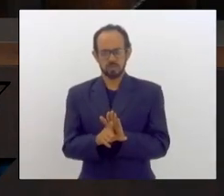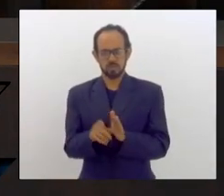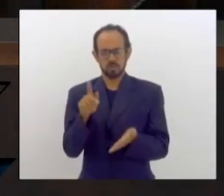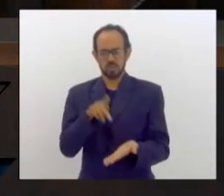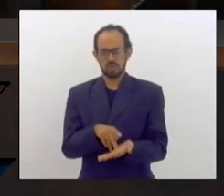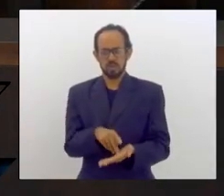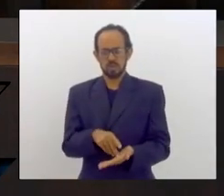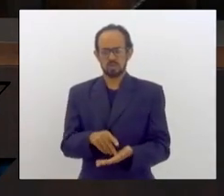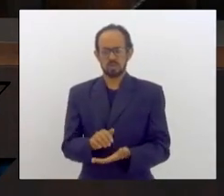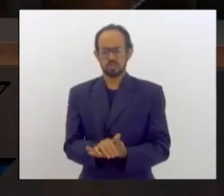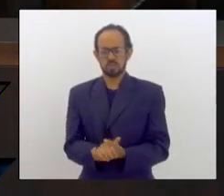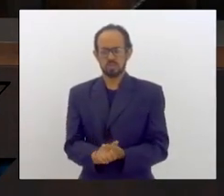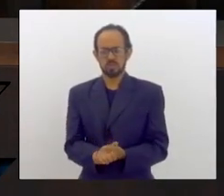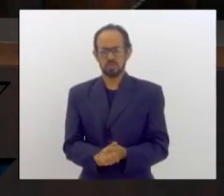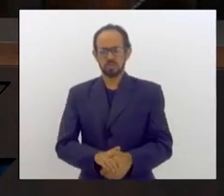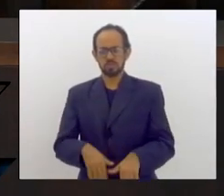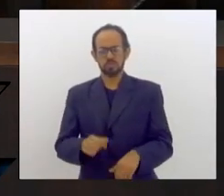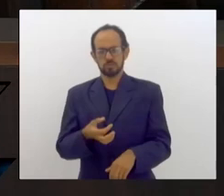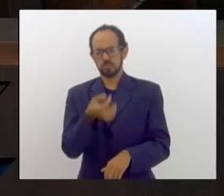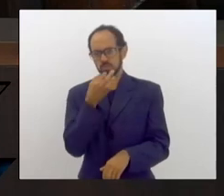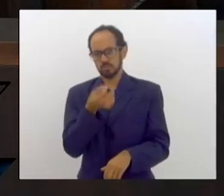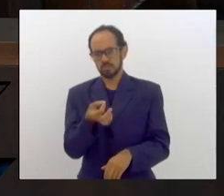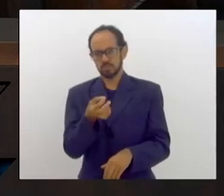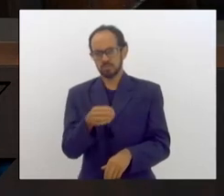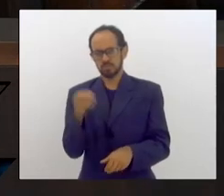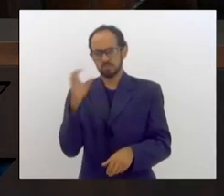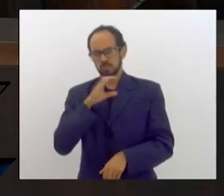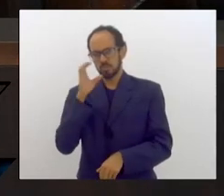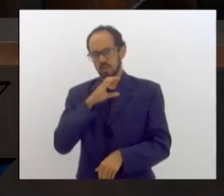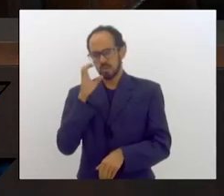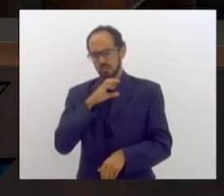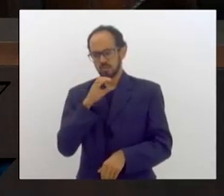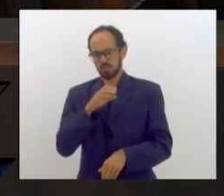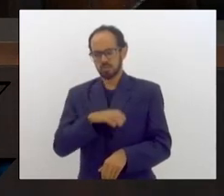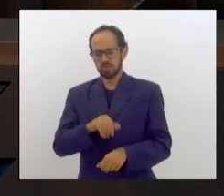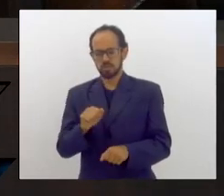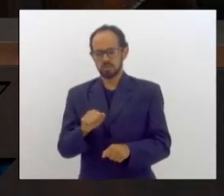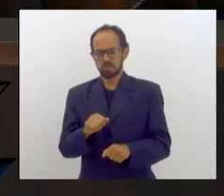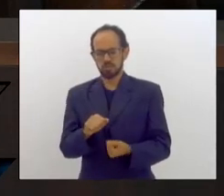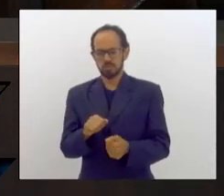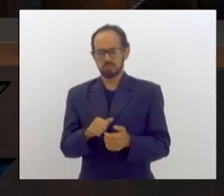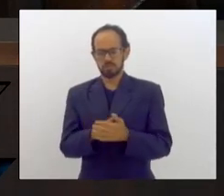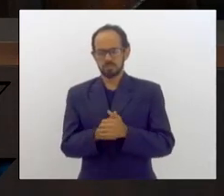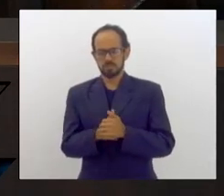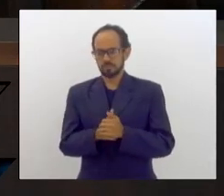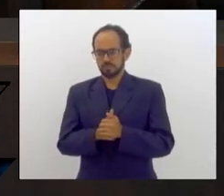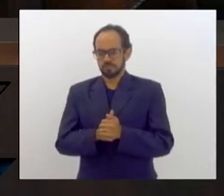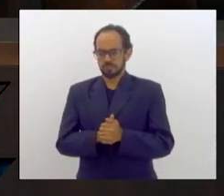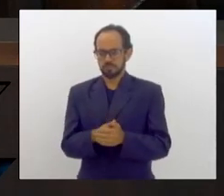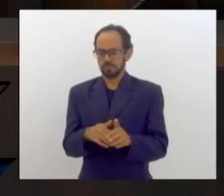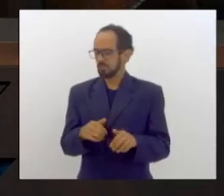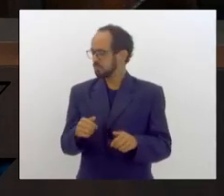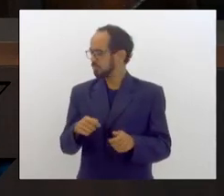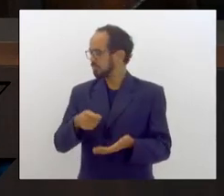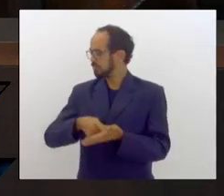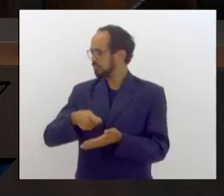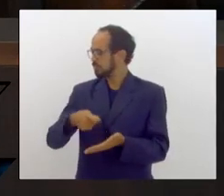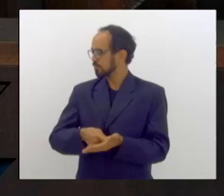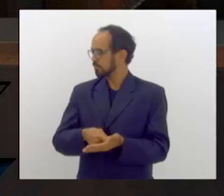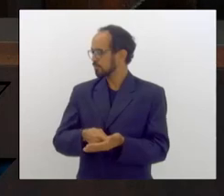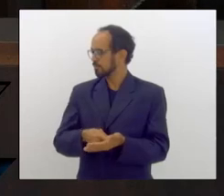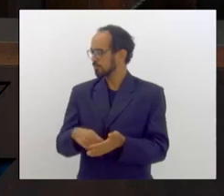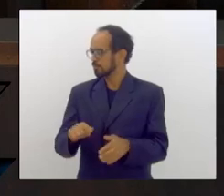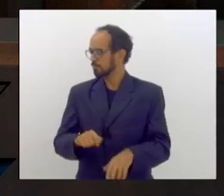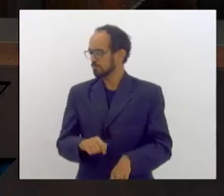a regulamentação breve e urgente, que é outra coisa que a gente vai ficar bem atento, cobrando, mas agora a